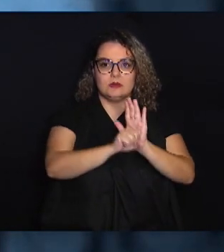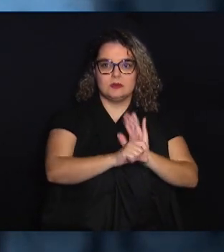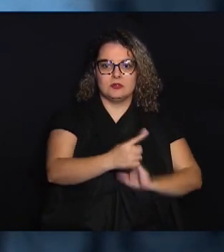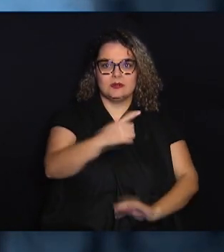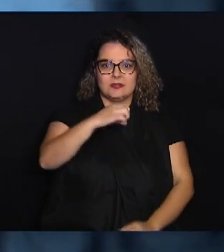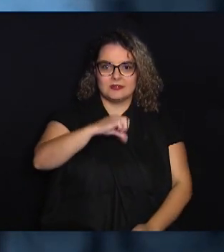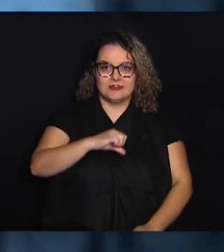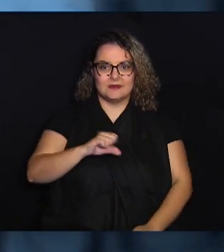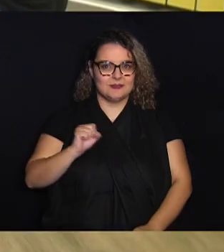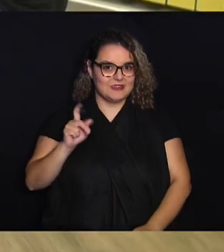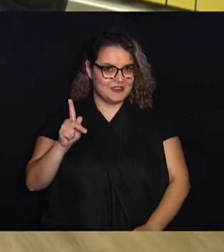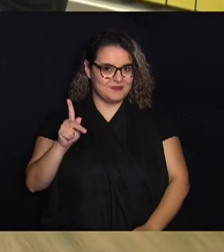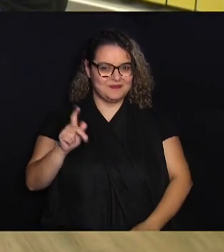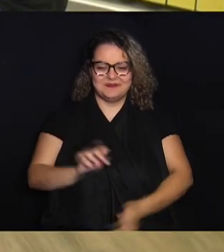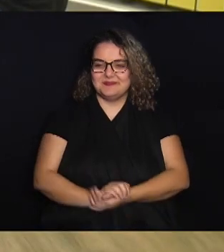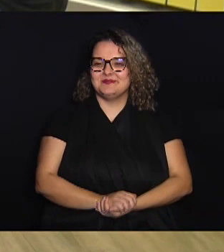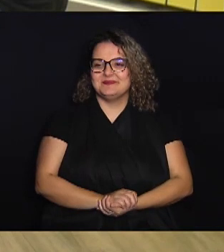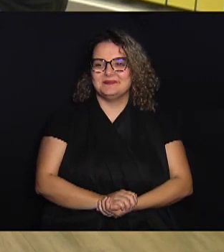bom?